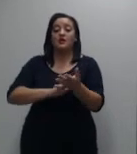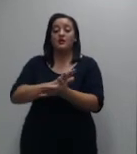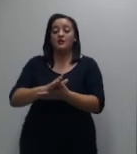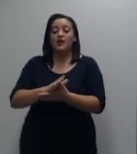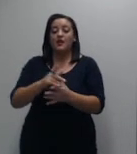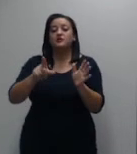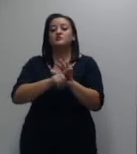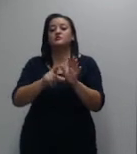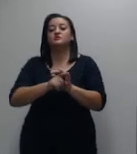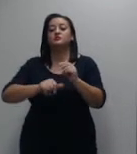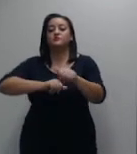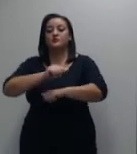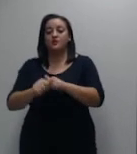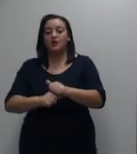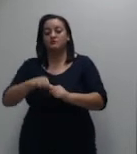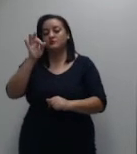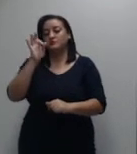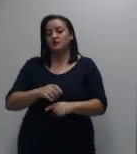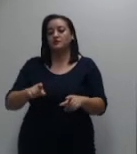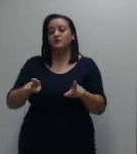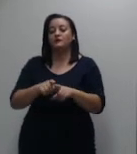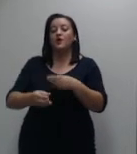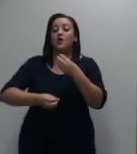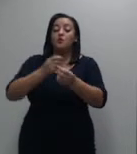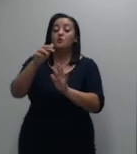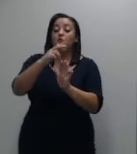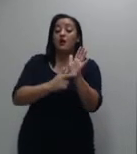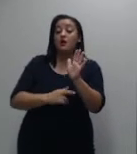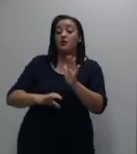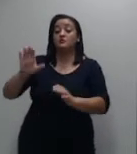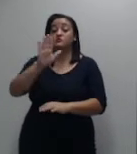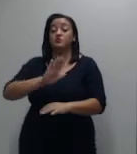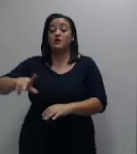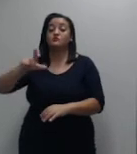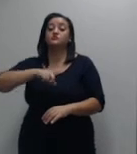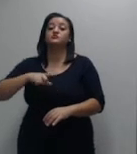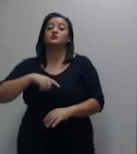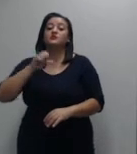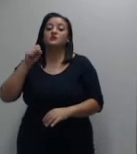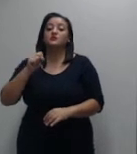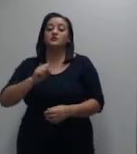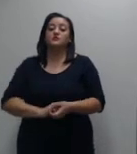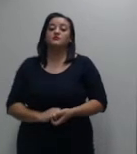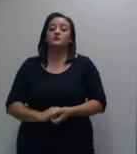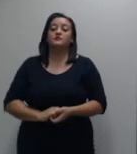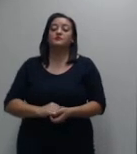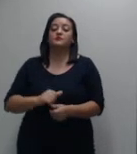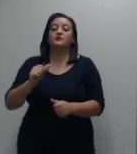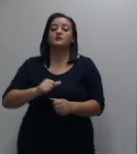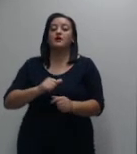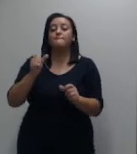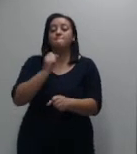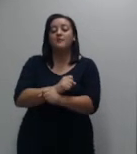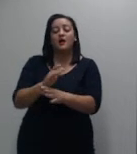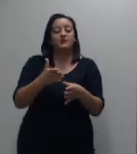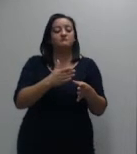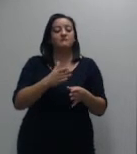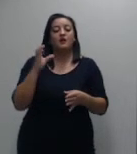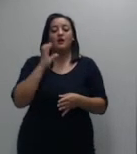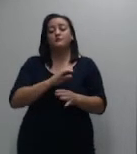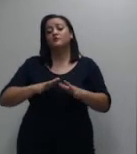que evidentemente como A Regra geral Tinha sim Efeito suspensivo automático